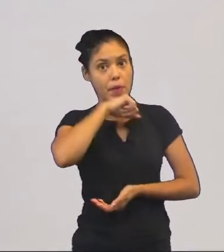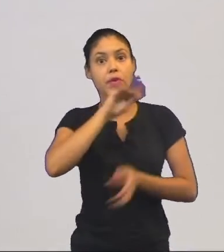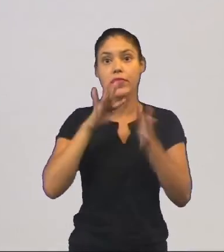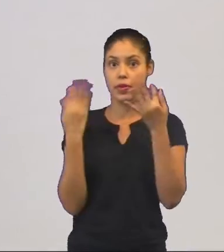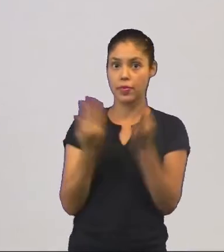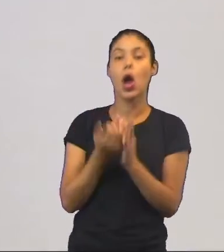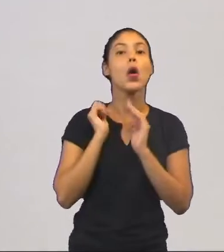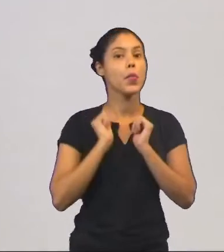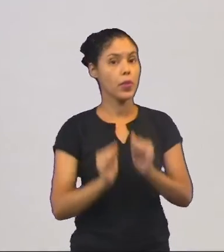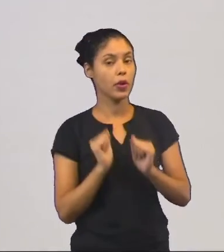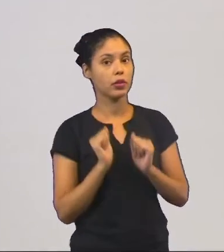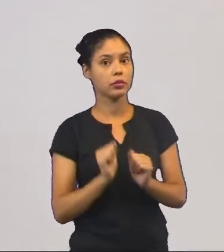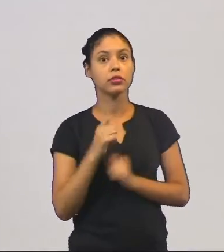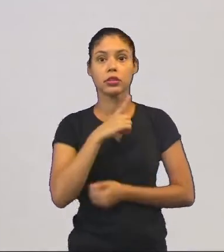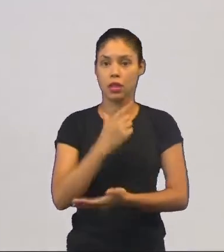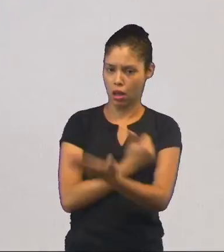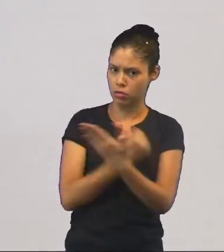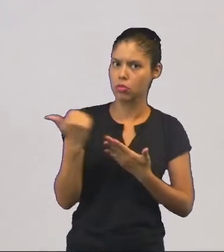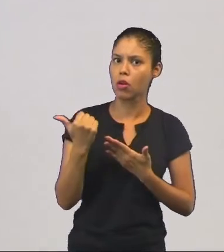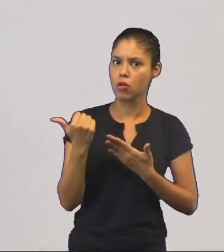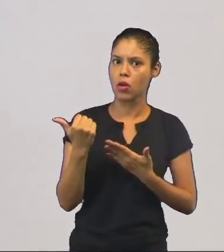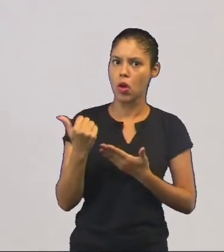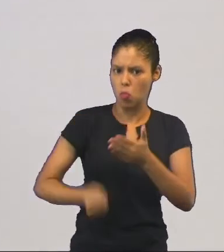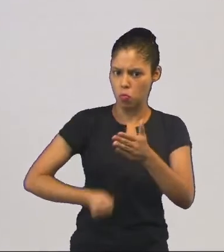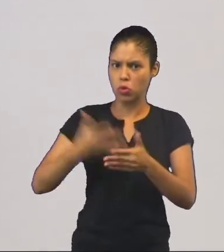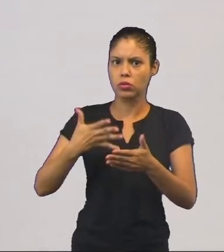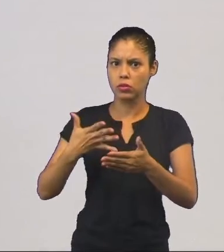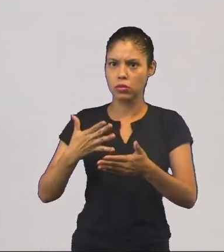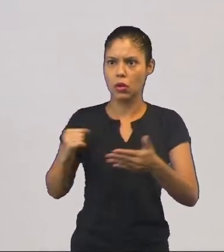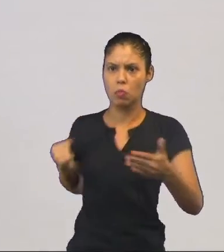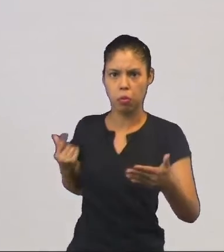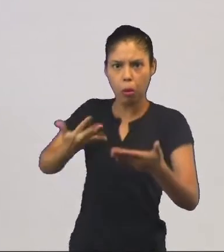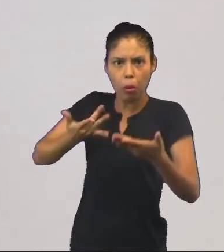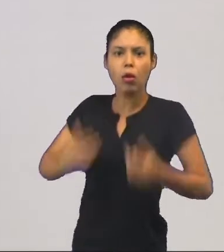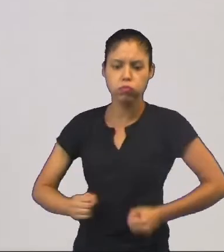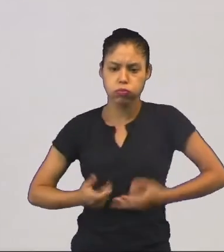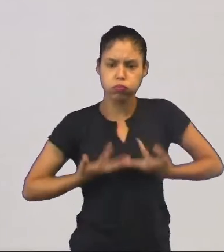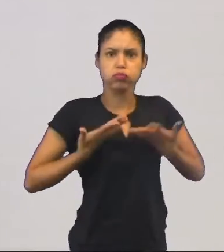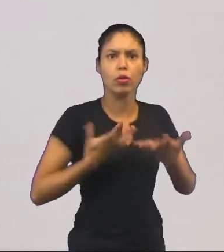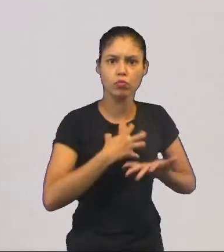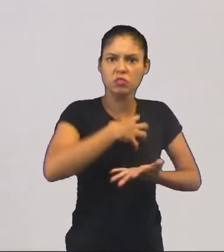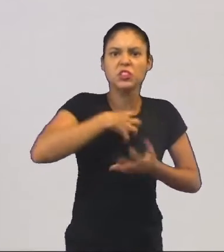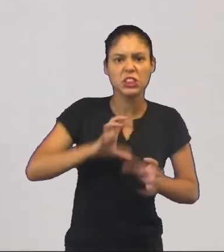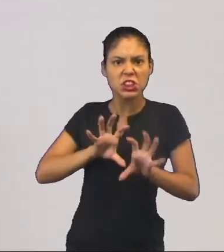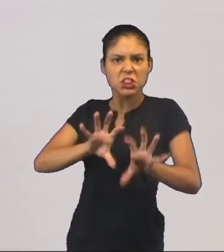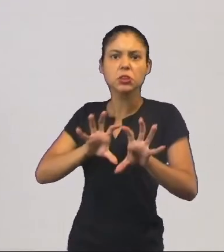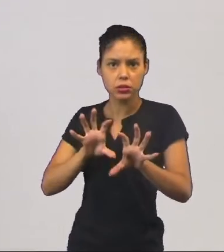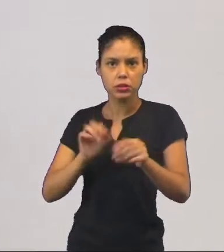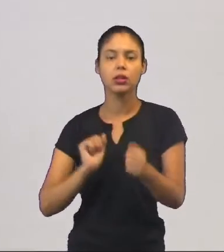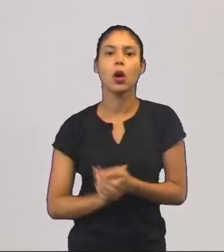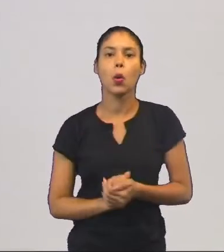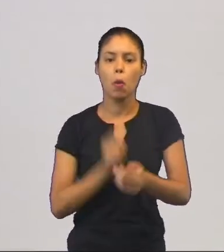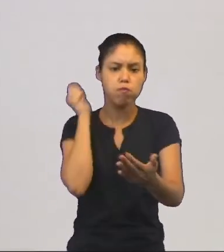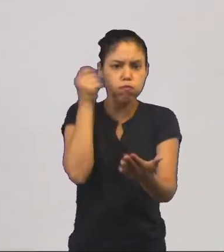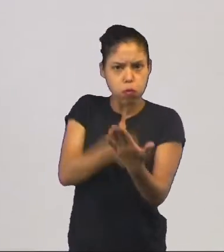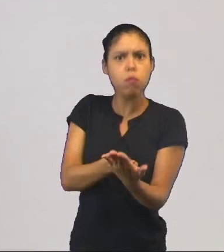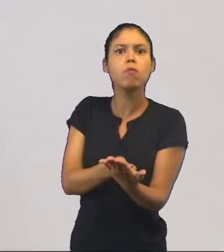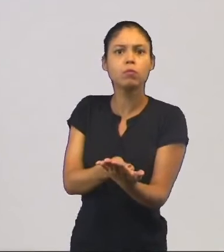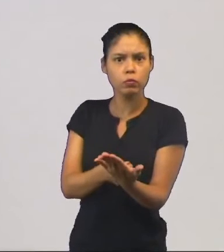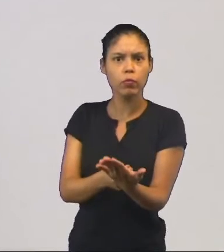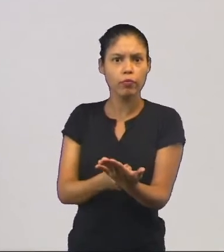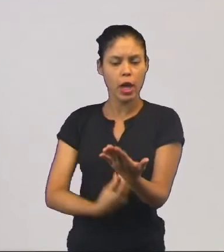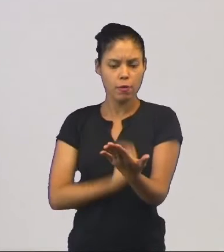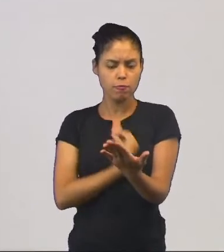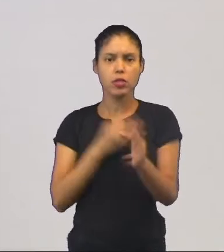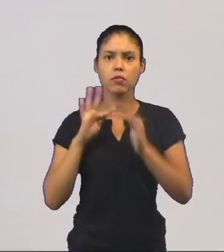família, ele pode agir de forma excessiva, arbitrária, severa demais. Pode impor a ordem na